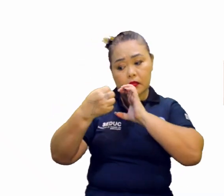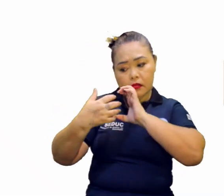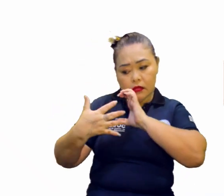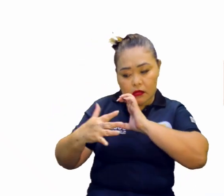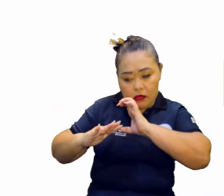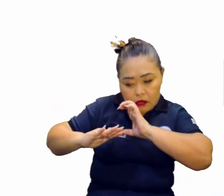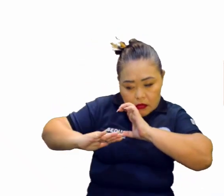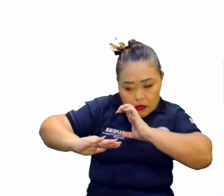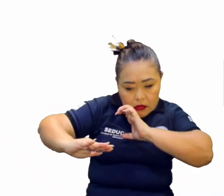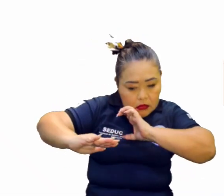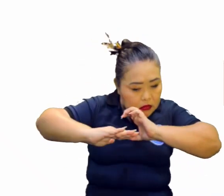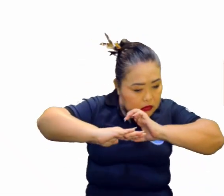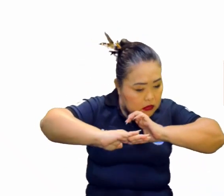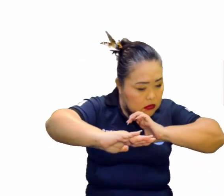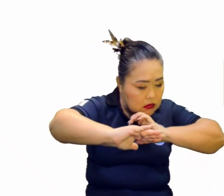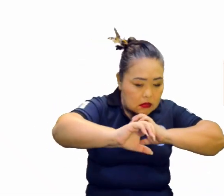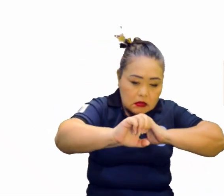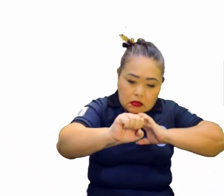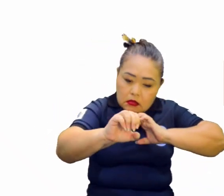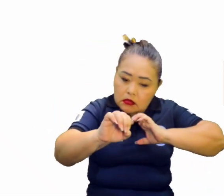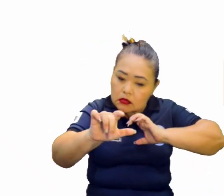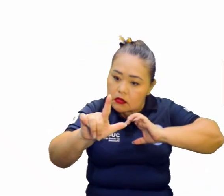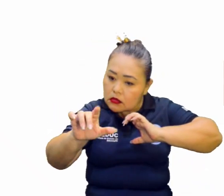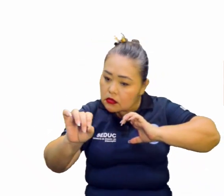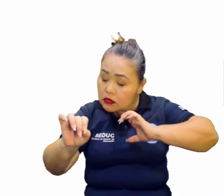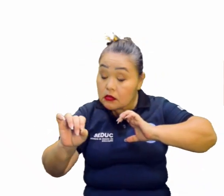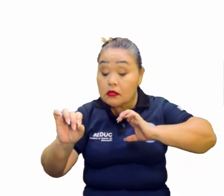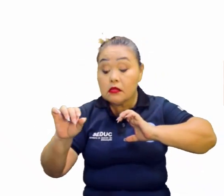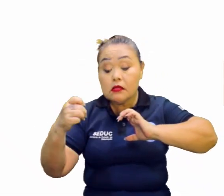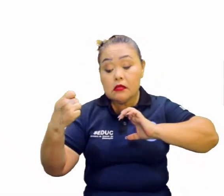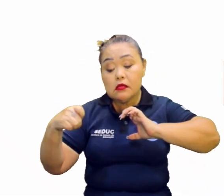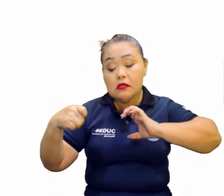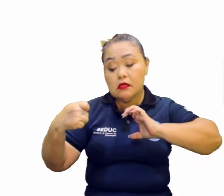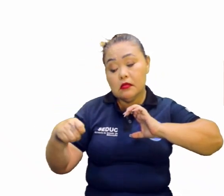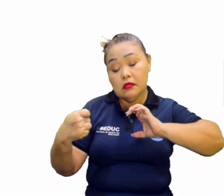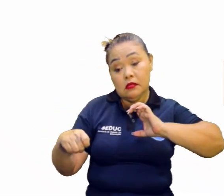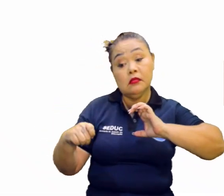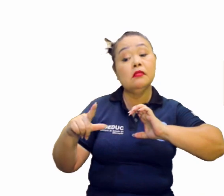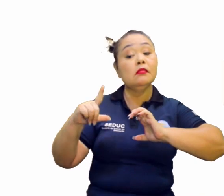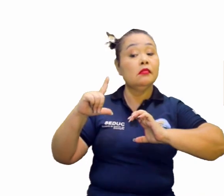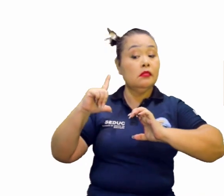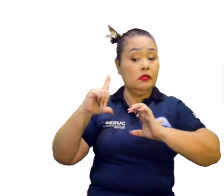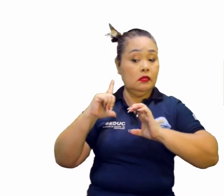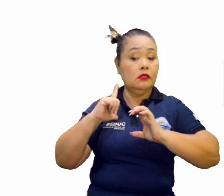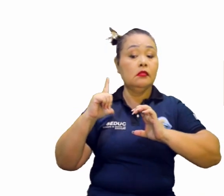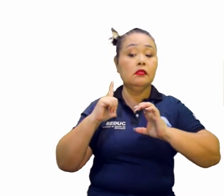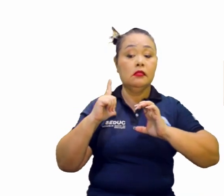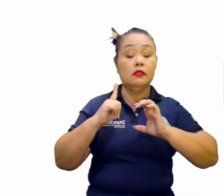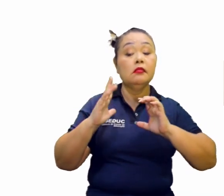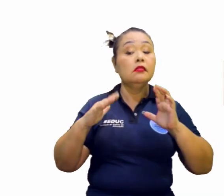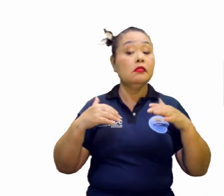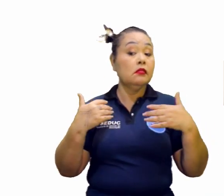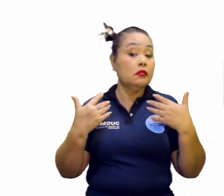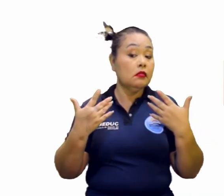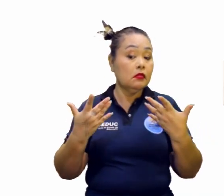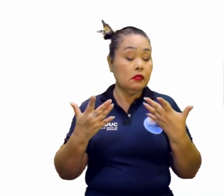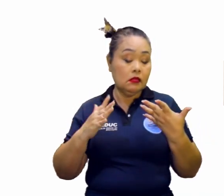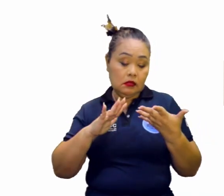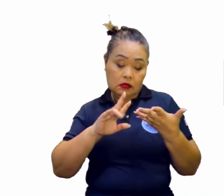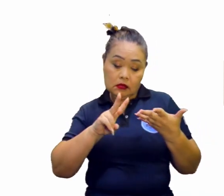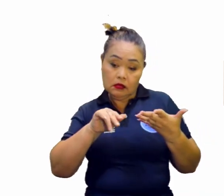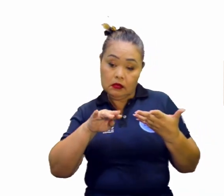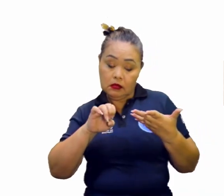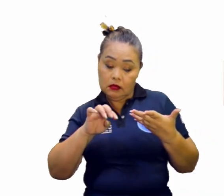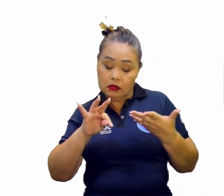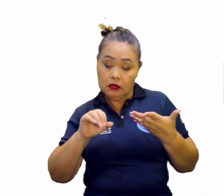das necessidades que eu vou precisar atender para as espécies vegetais que eu vou estar